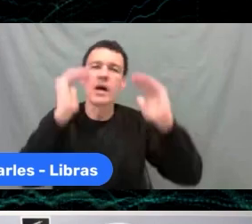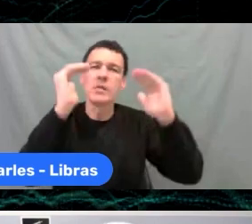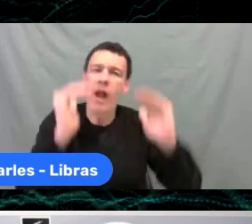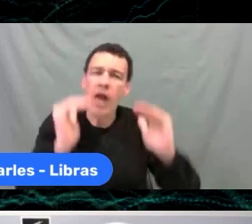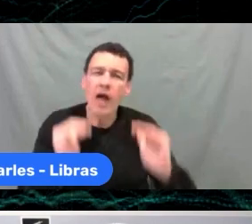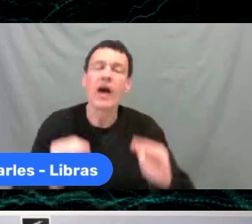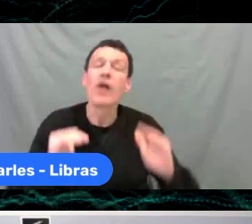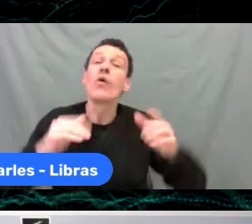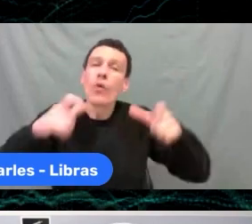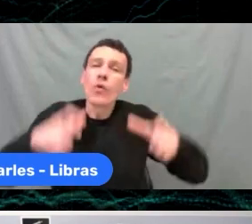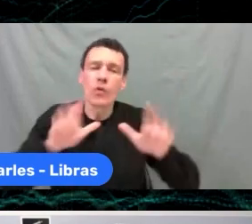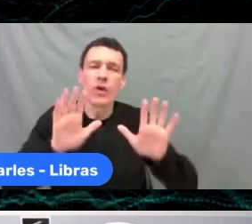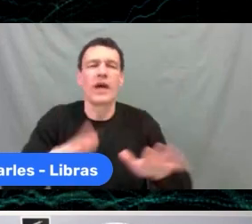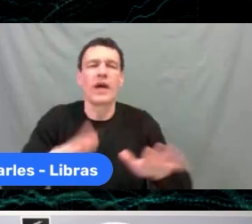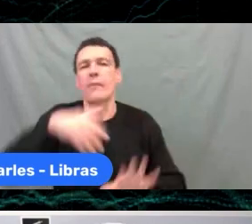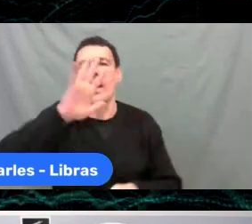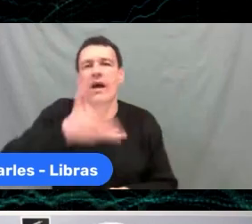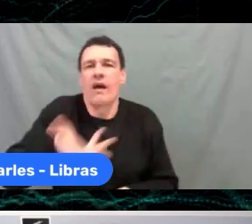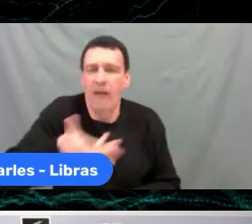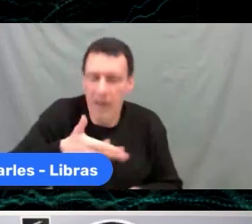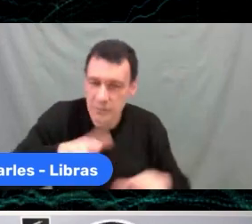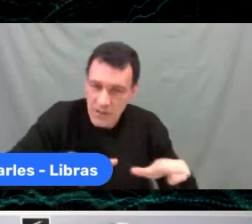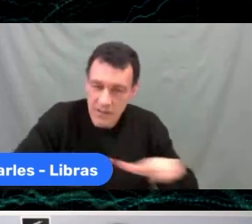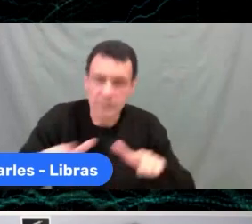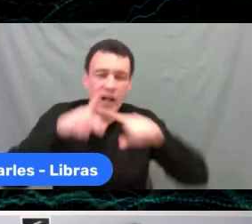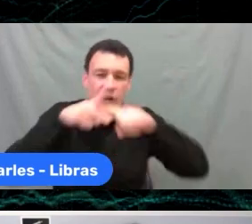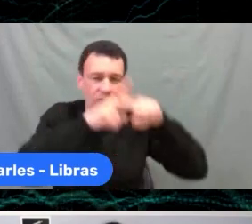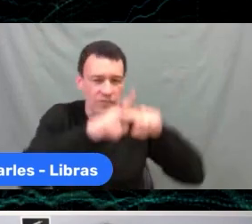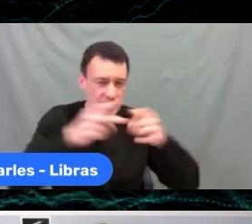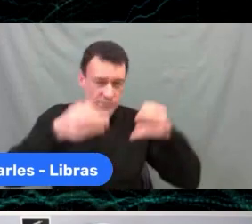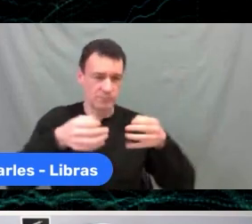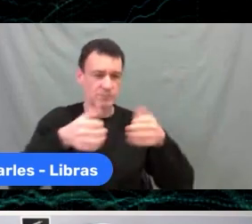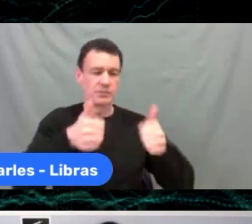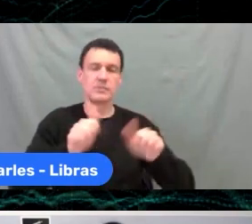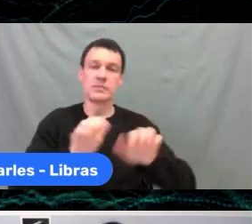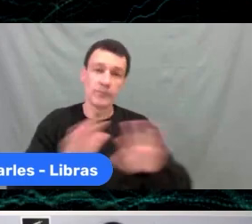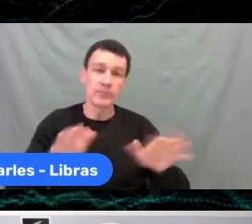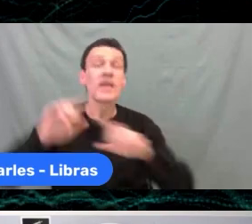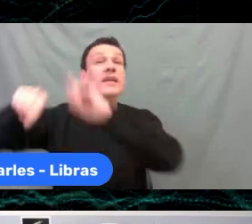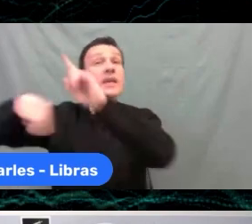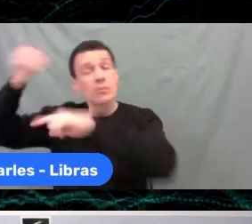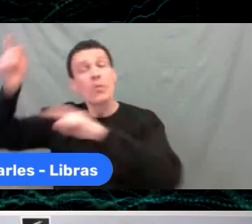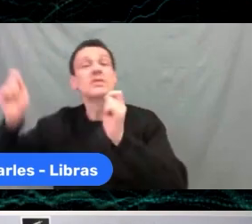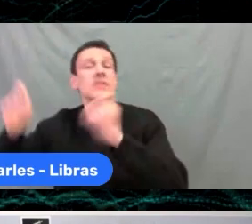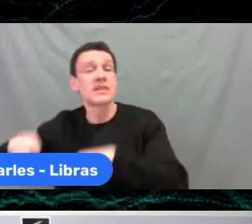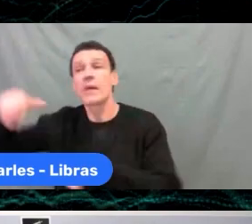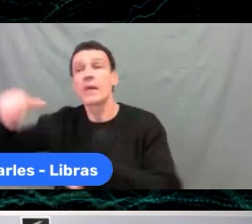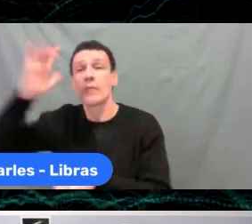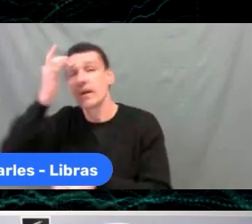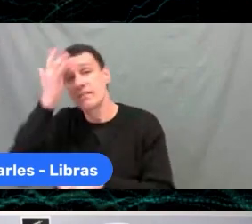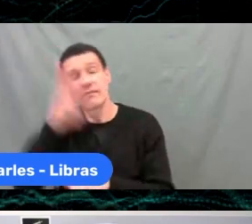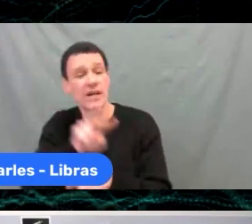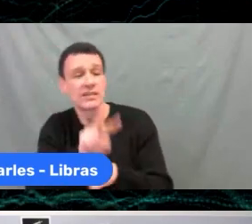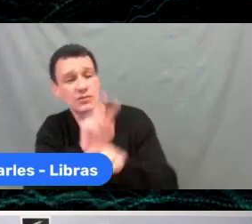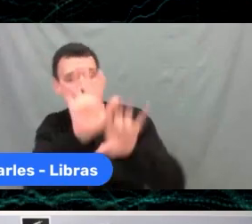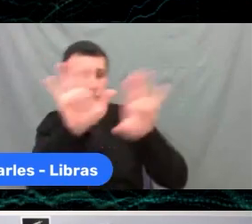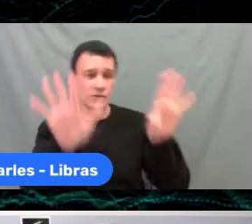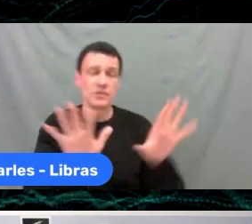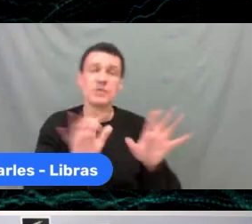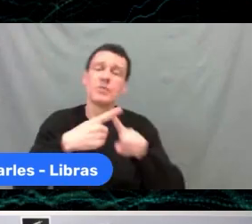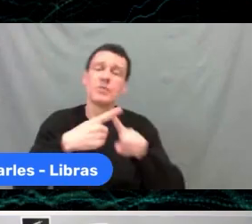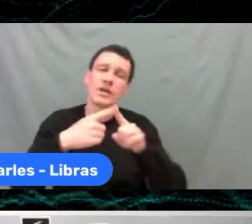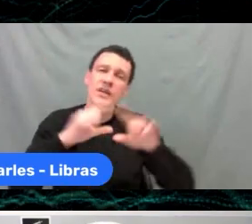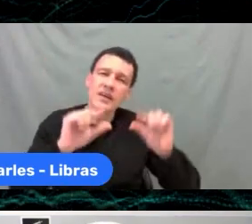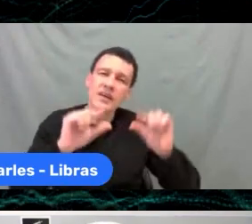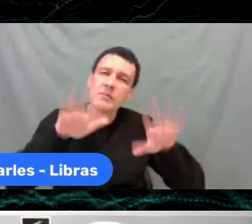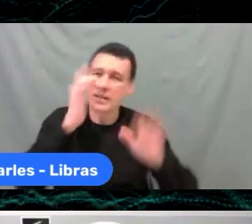ambiente mais performático, para que você melhore aquelas configurações, para que receba o monitoramento que você está planejando, que você está pretendendo. Então, por exemplo, eu